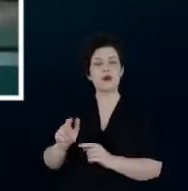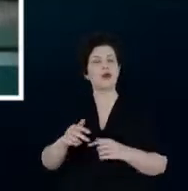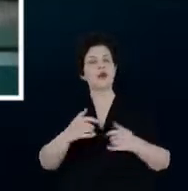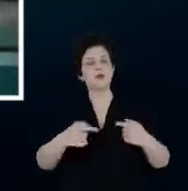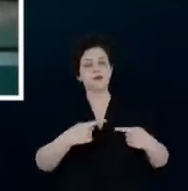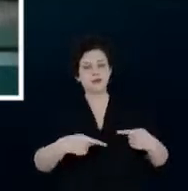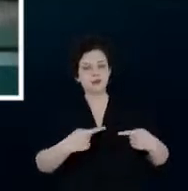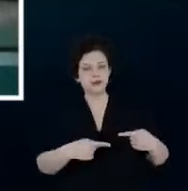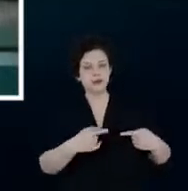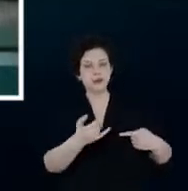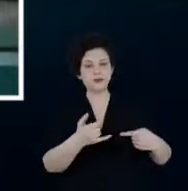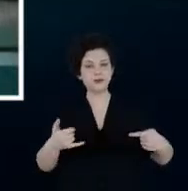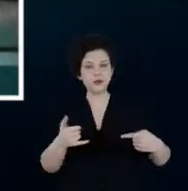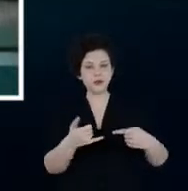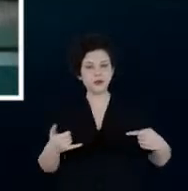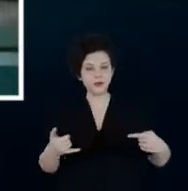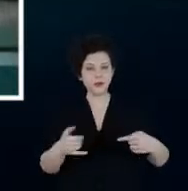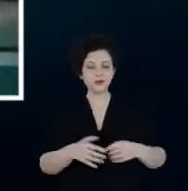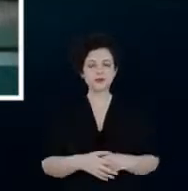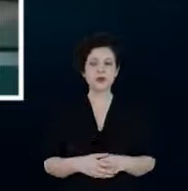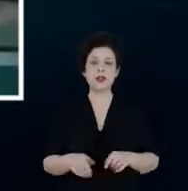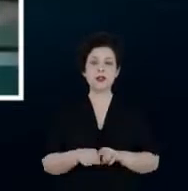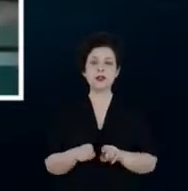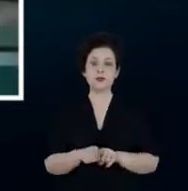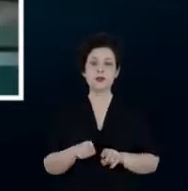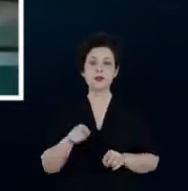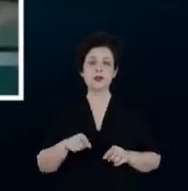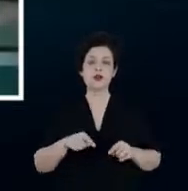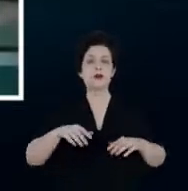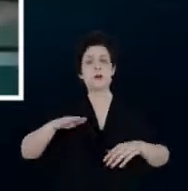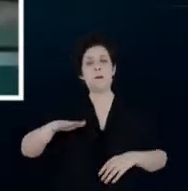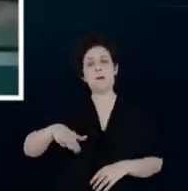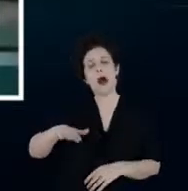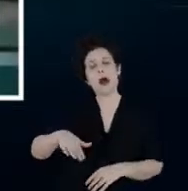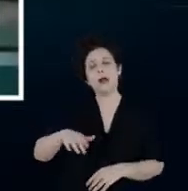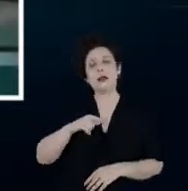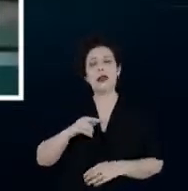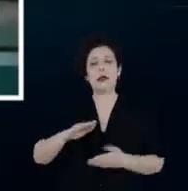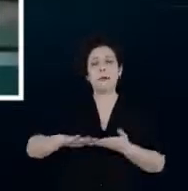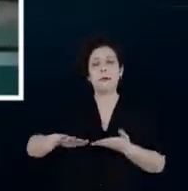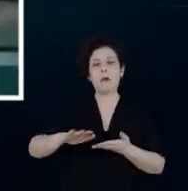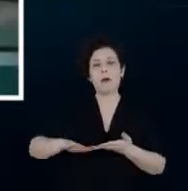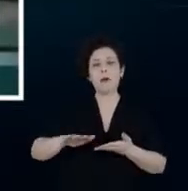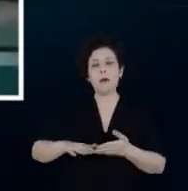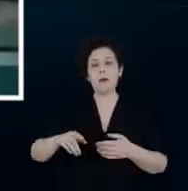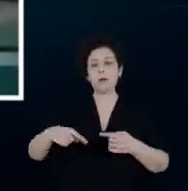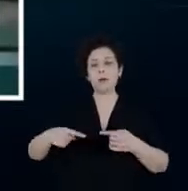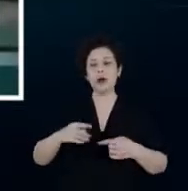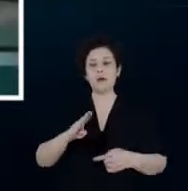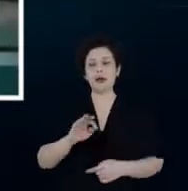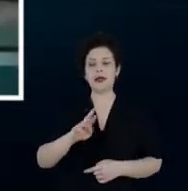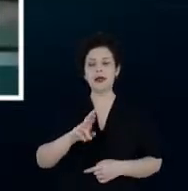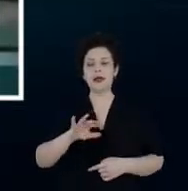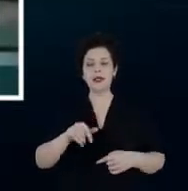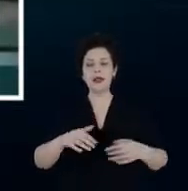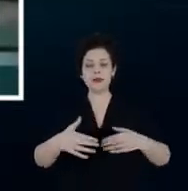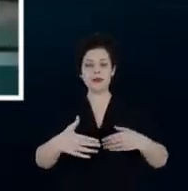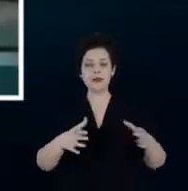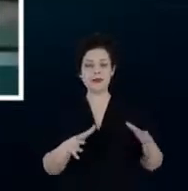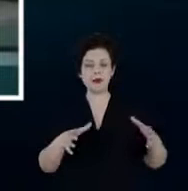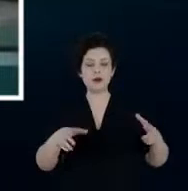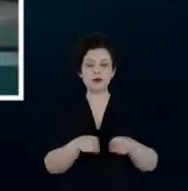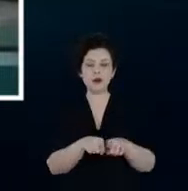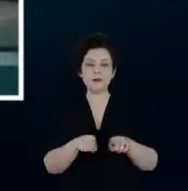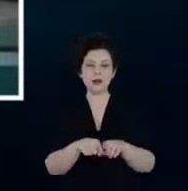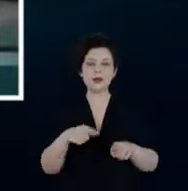hidrelétricas reversíveis. E com o baixo custo de bateria, também temos as